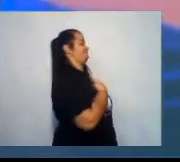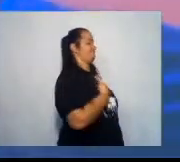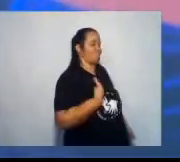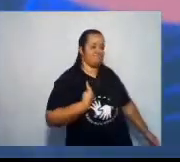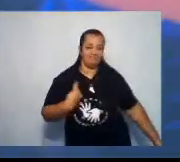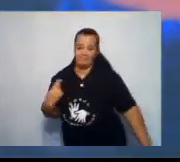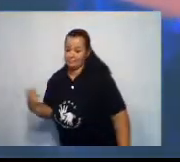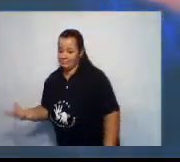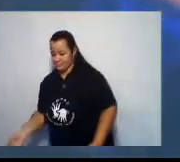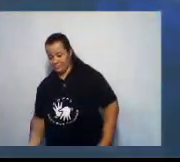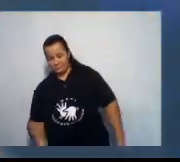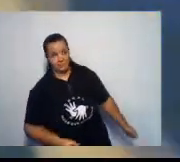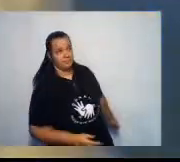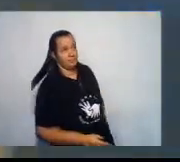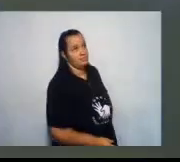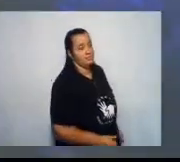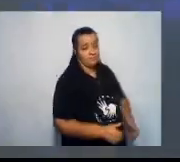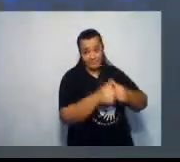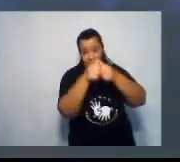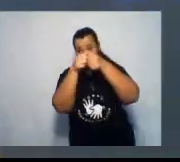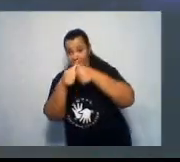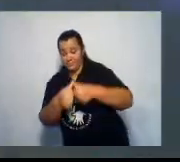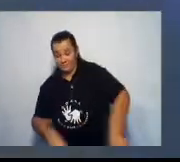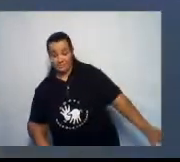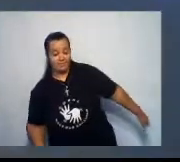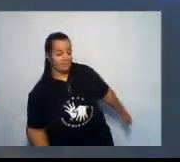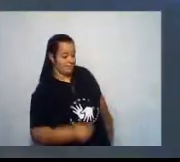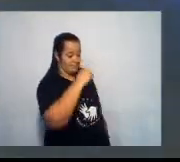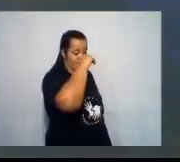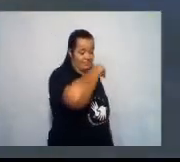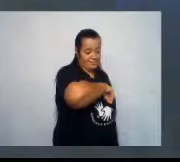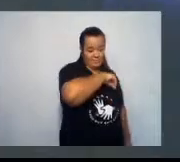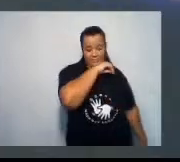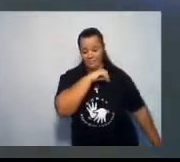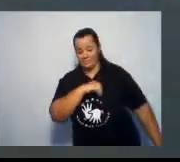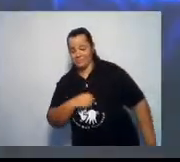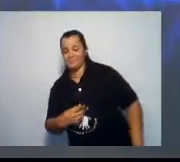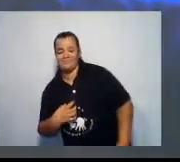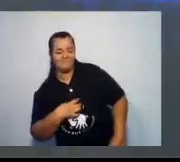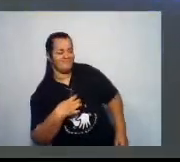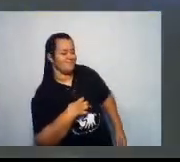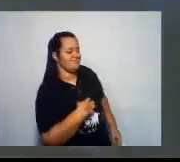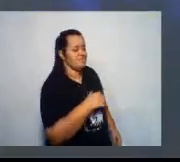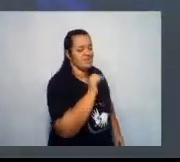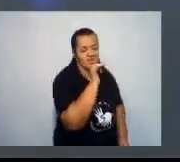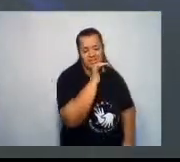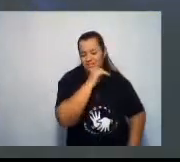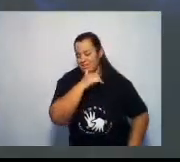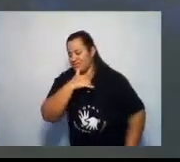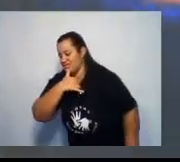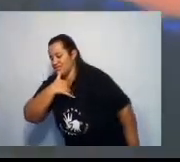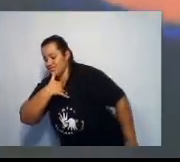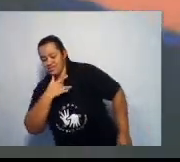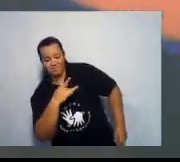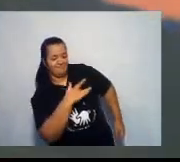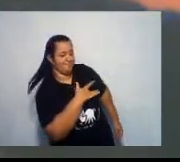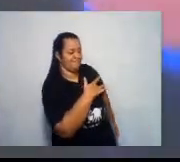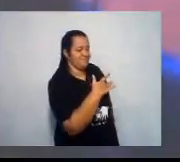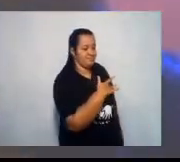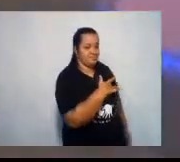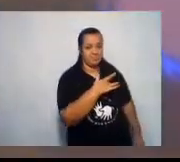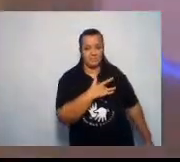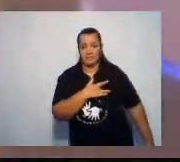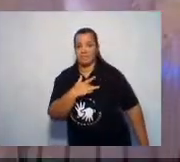meu nome. E eu vou ficar num gesto triste de